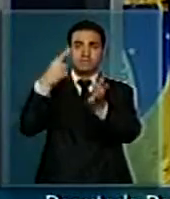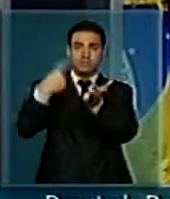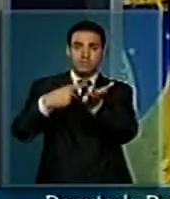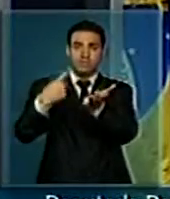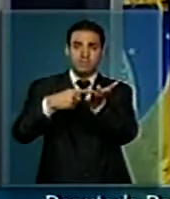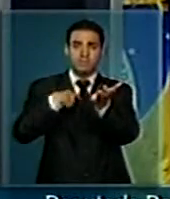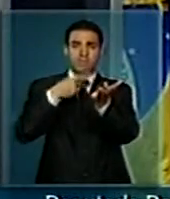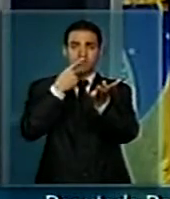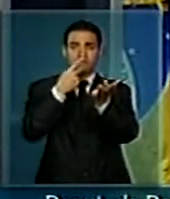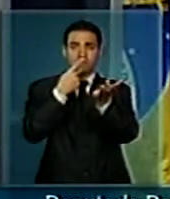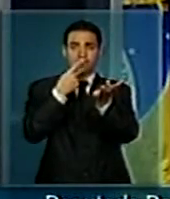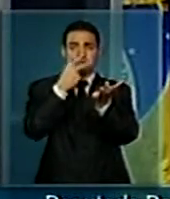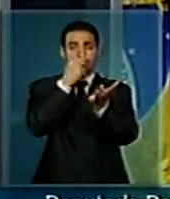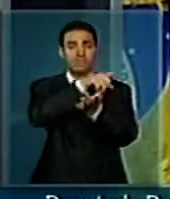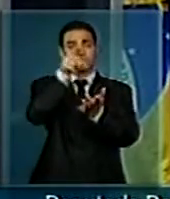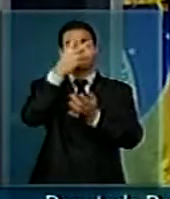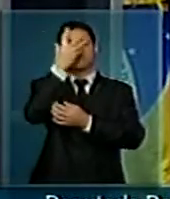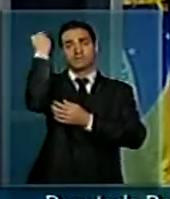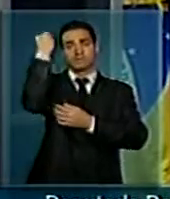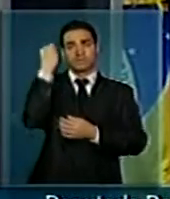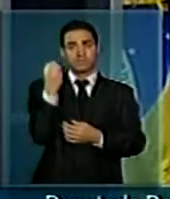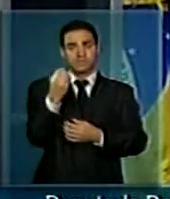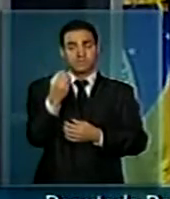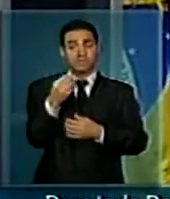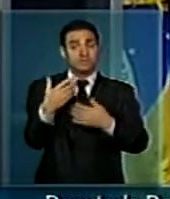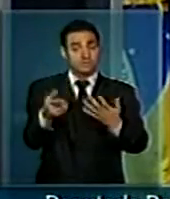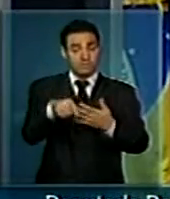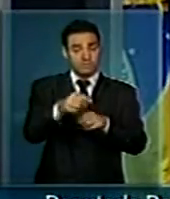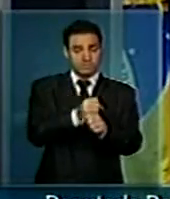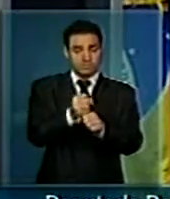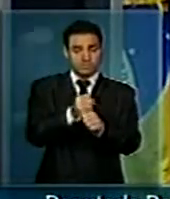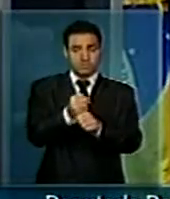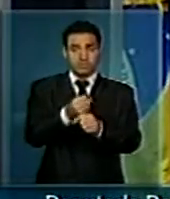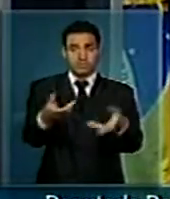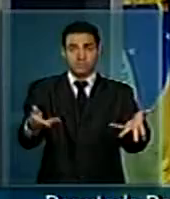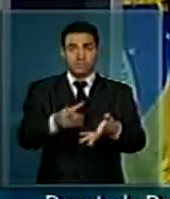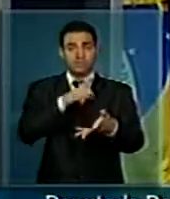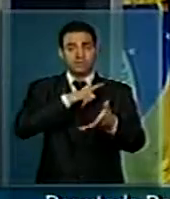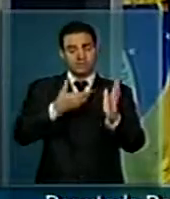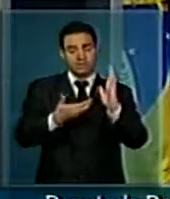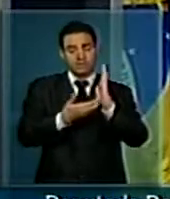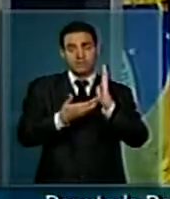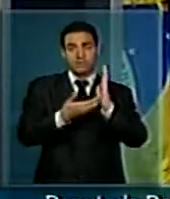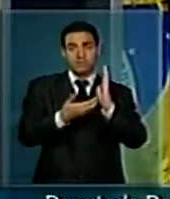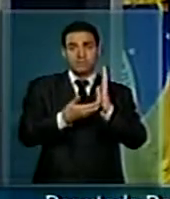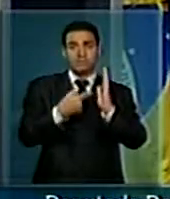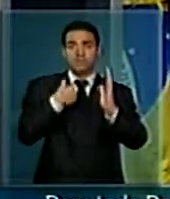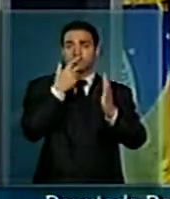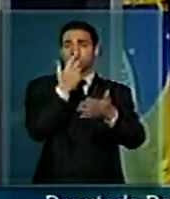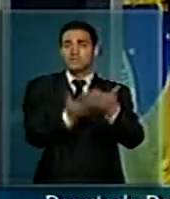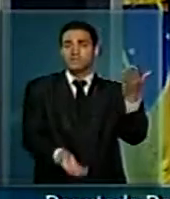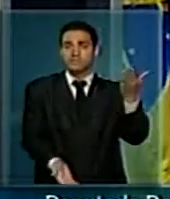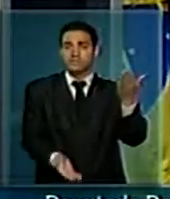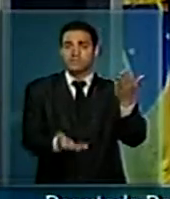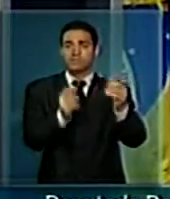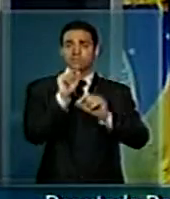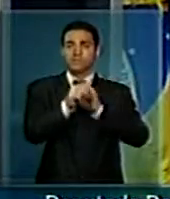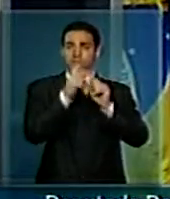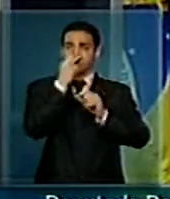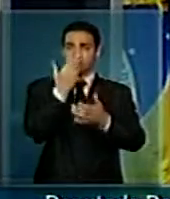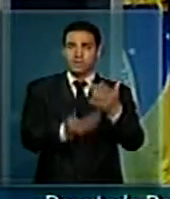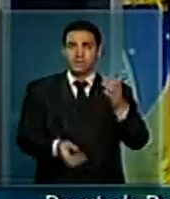por muitos esquecidos. Neste ano, a Câmara dos Deputados perdeu a